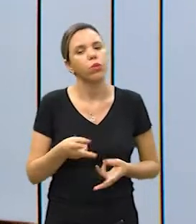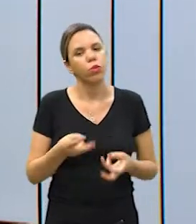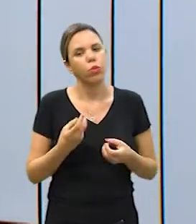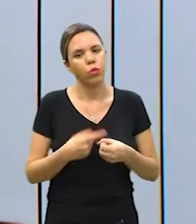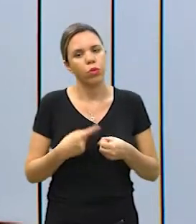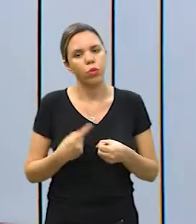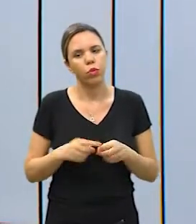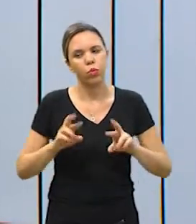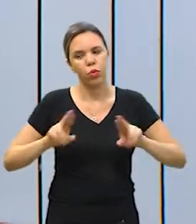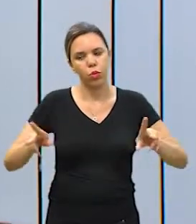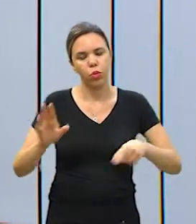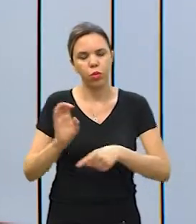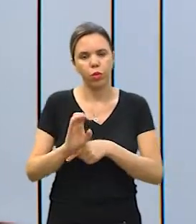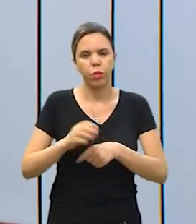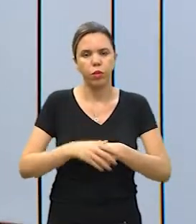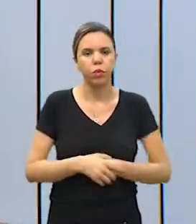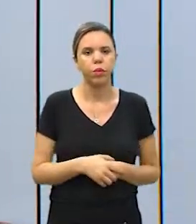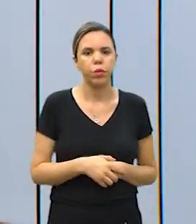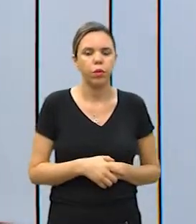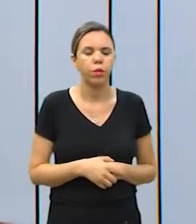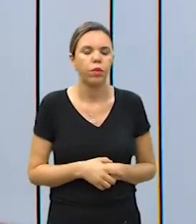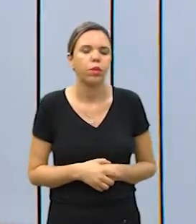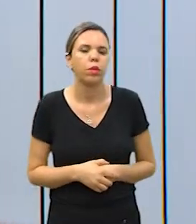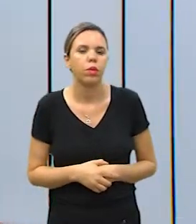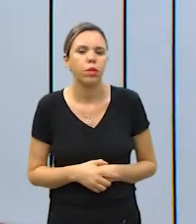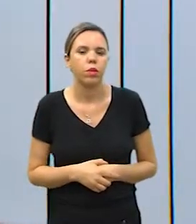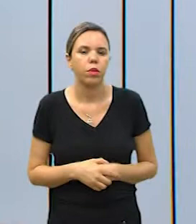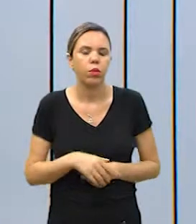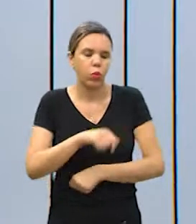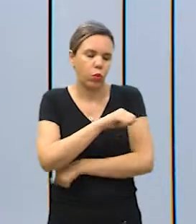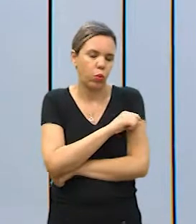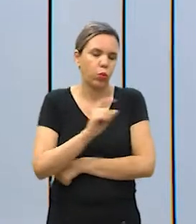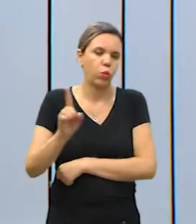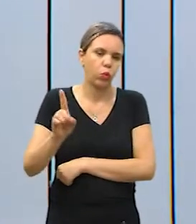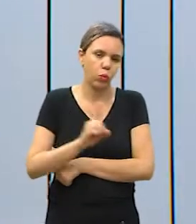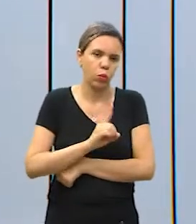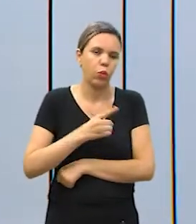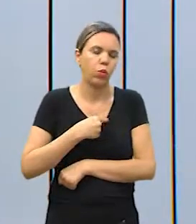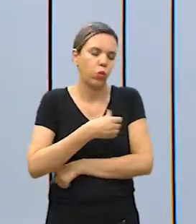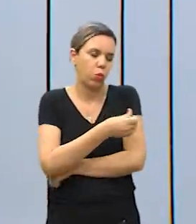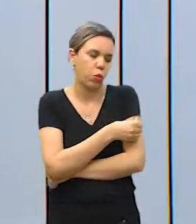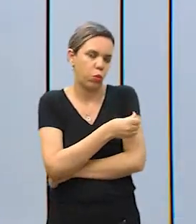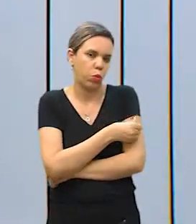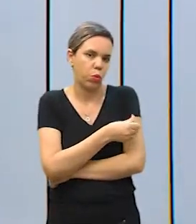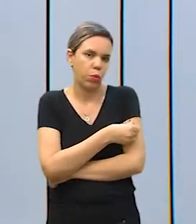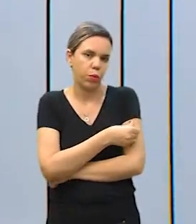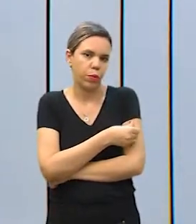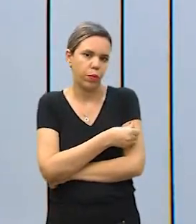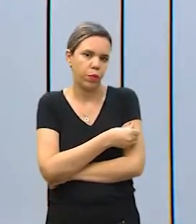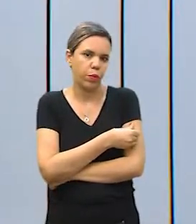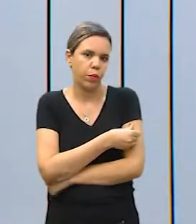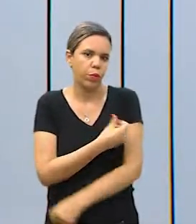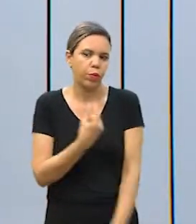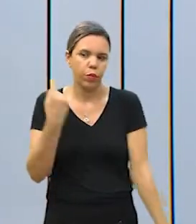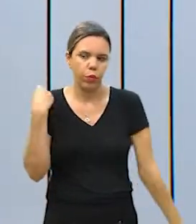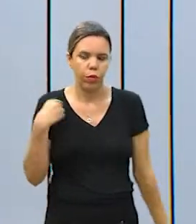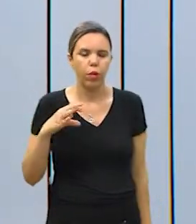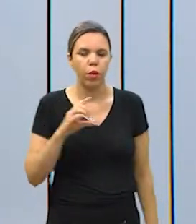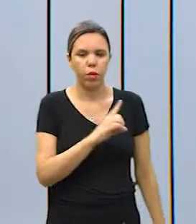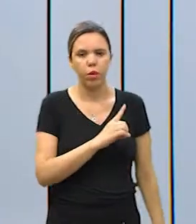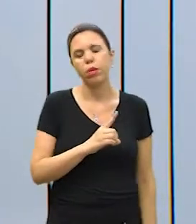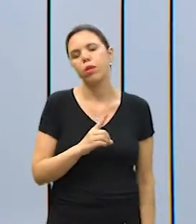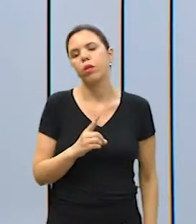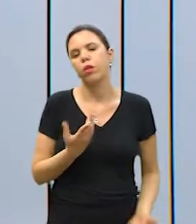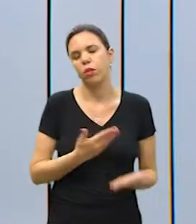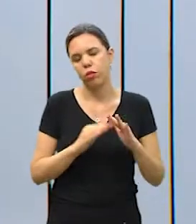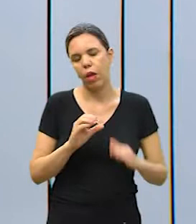vejo que a rede municipal é muito diferente da estadual. Mas os alunos chegavam para mim no 6º ano, quando eu estava coordenadora